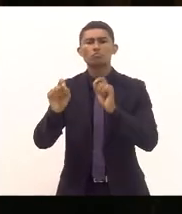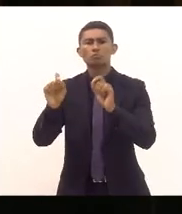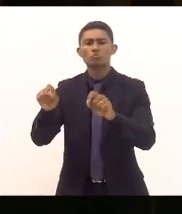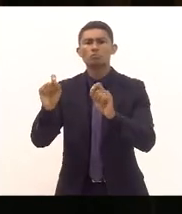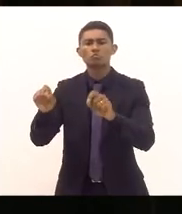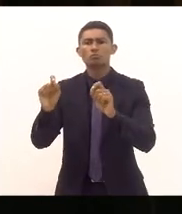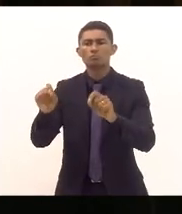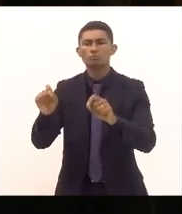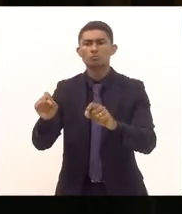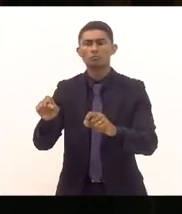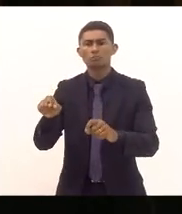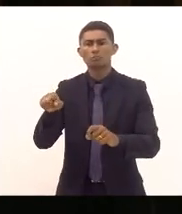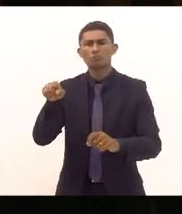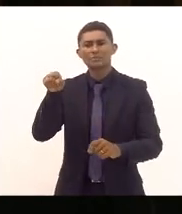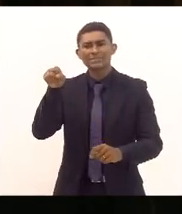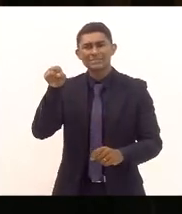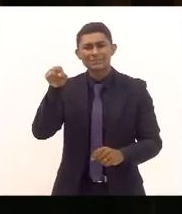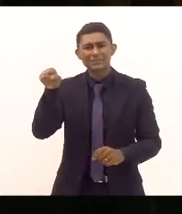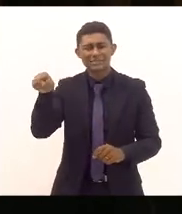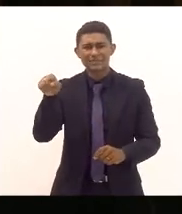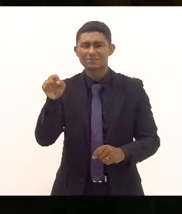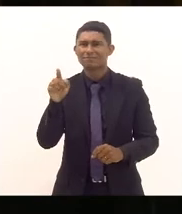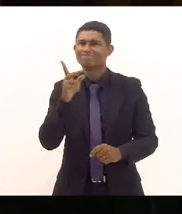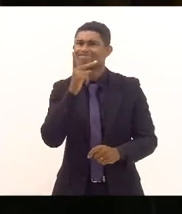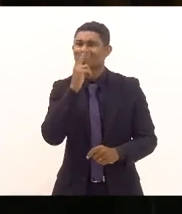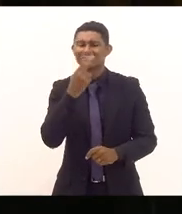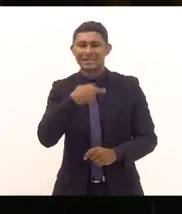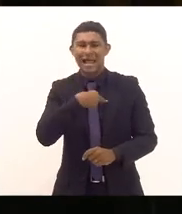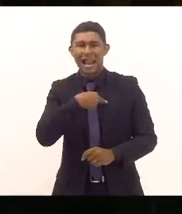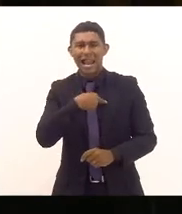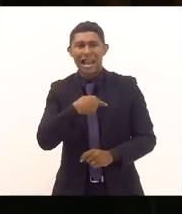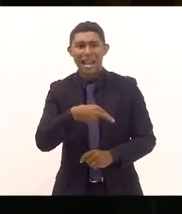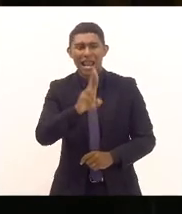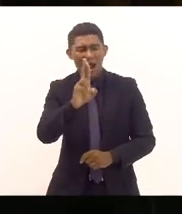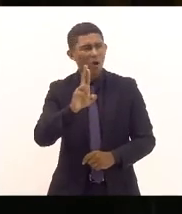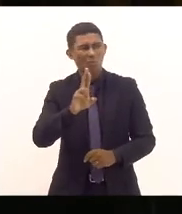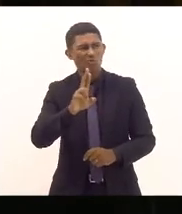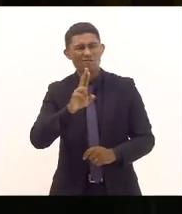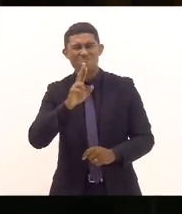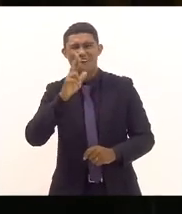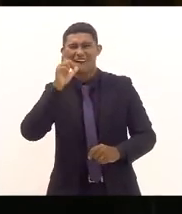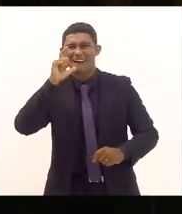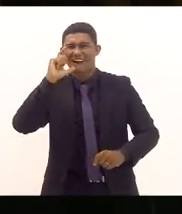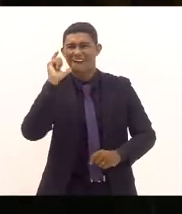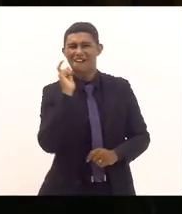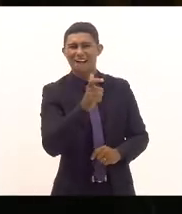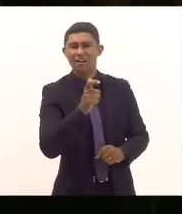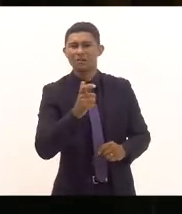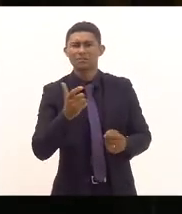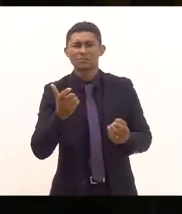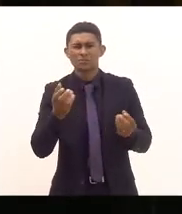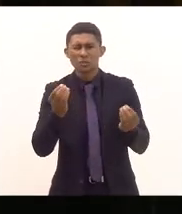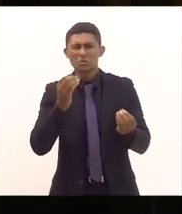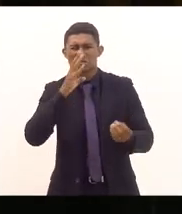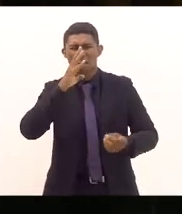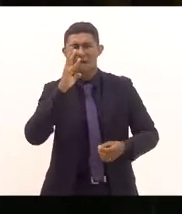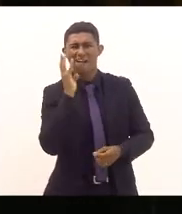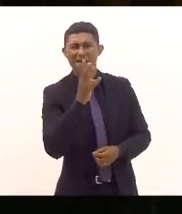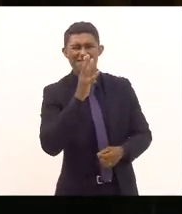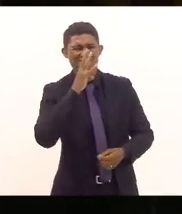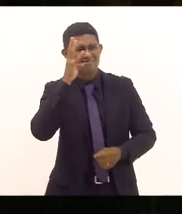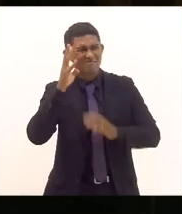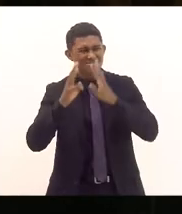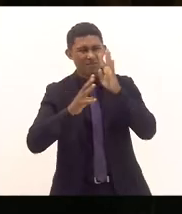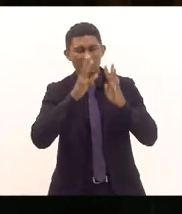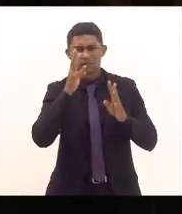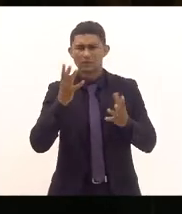é uma verdadeira aberração só pode Vista religioso e aqui fica a minha narrativa de que eu